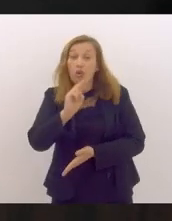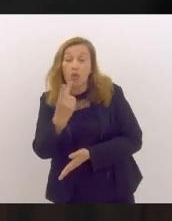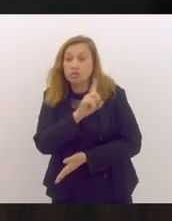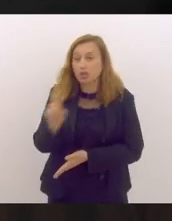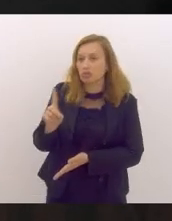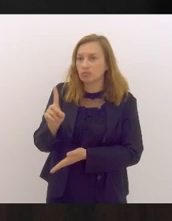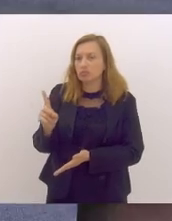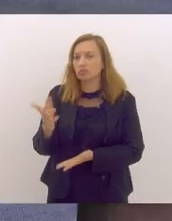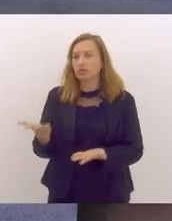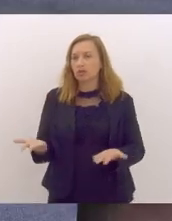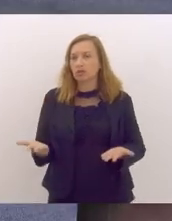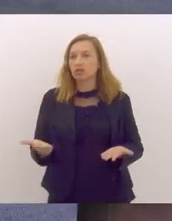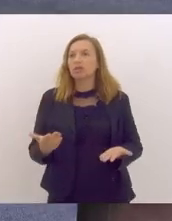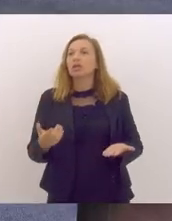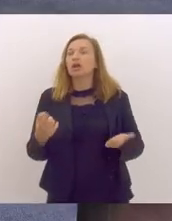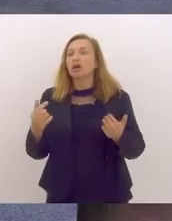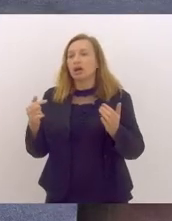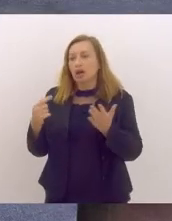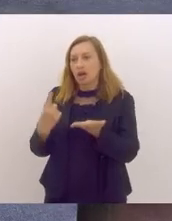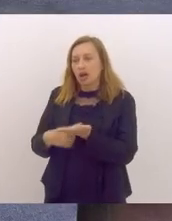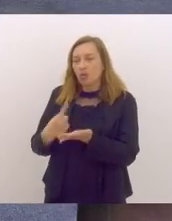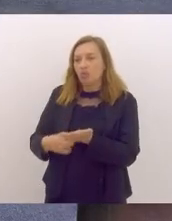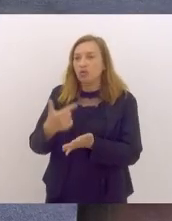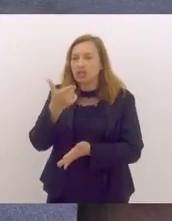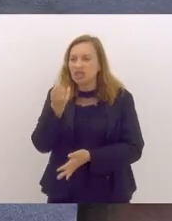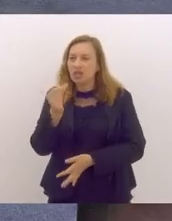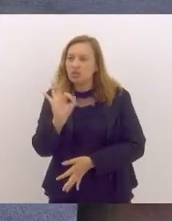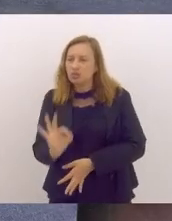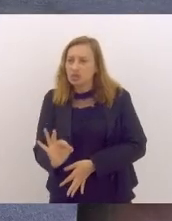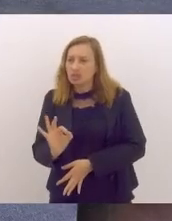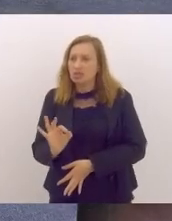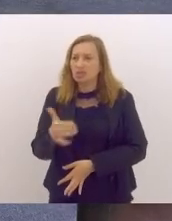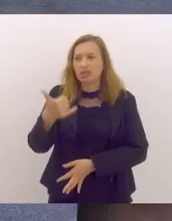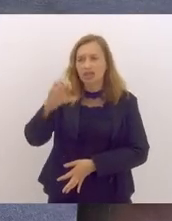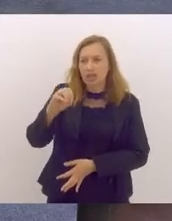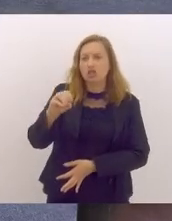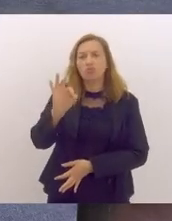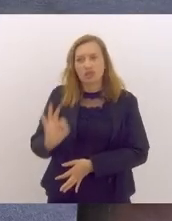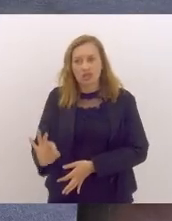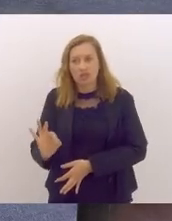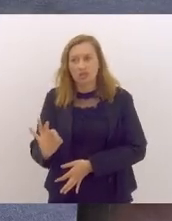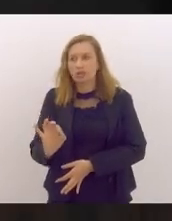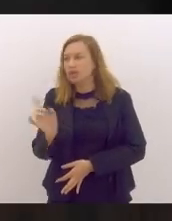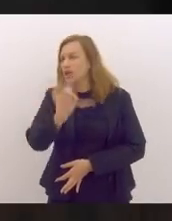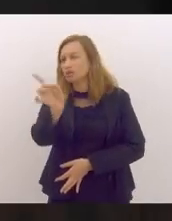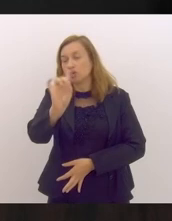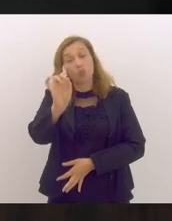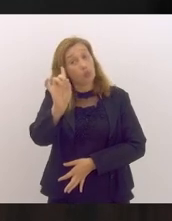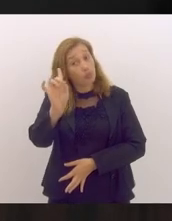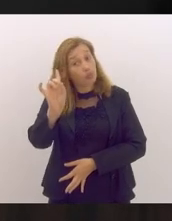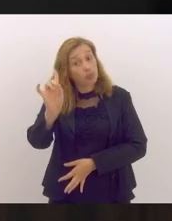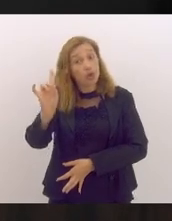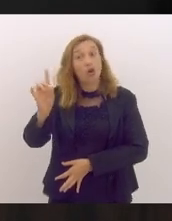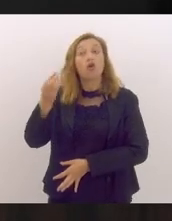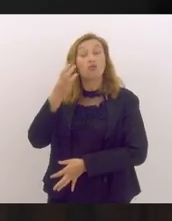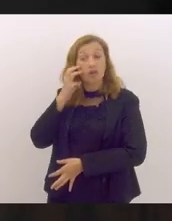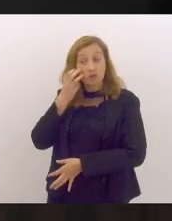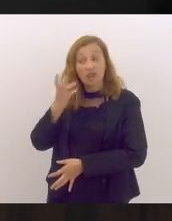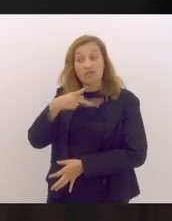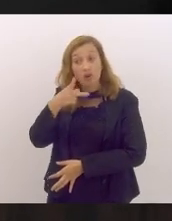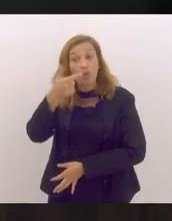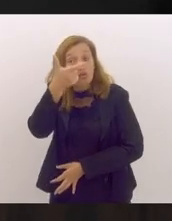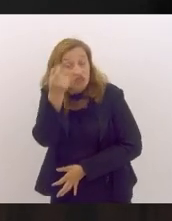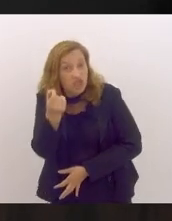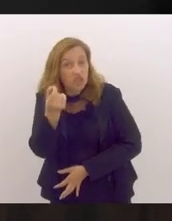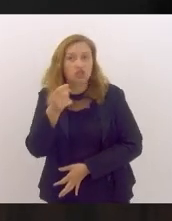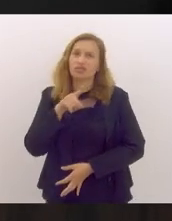vão para o voto. Presidente, tem acordo em 10%, inclusive foi sinalizado por juízes aqui presentes. O Valdec encaminhou no 20%.